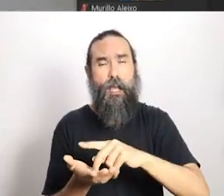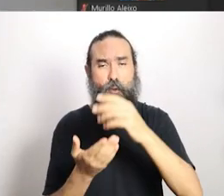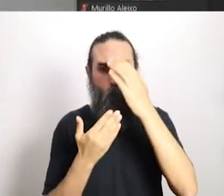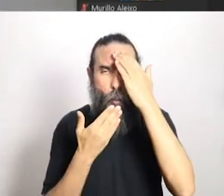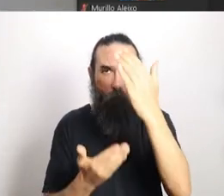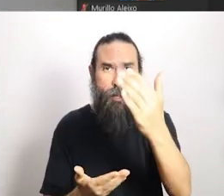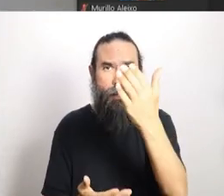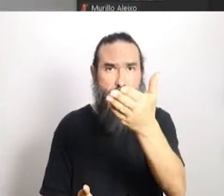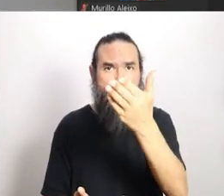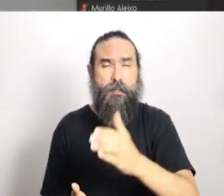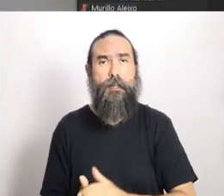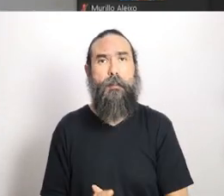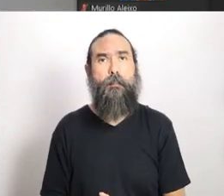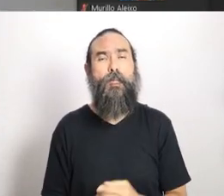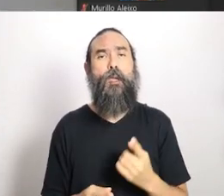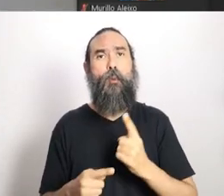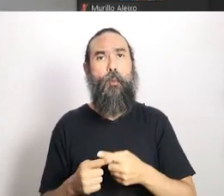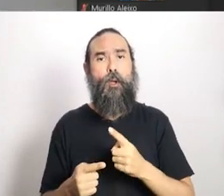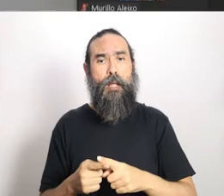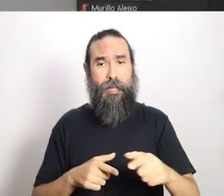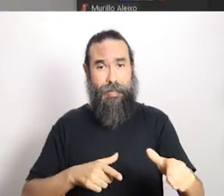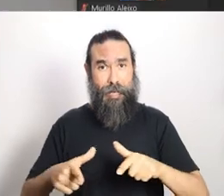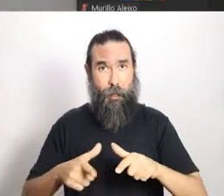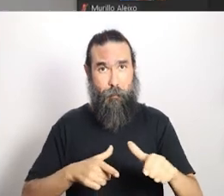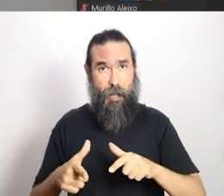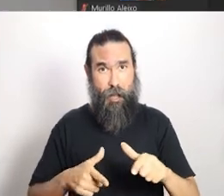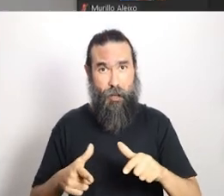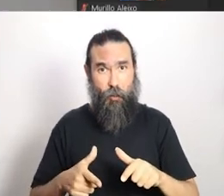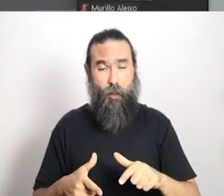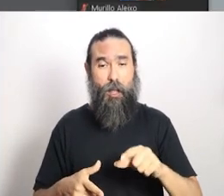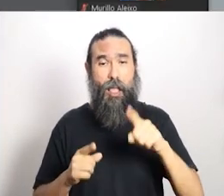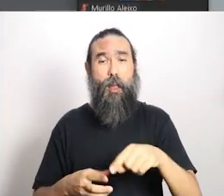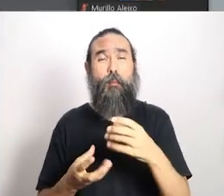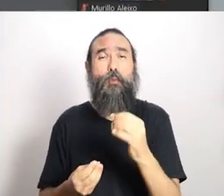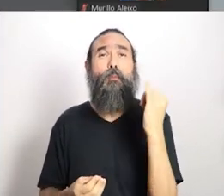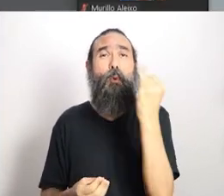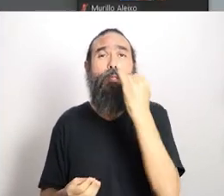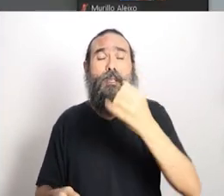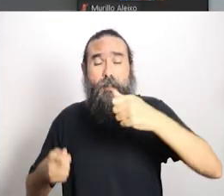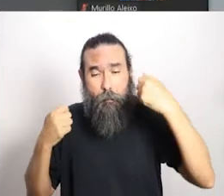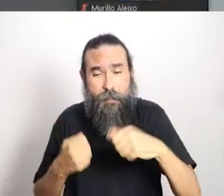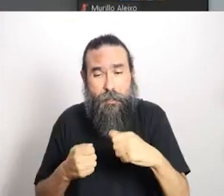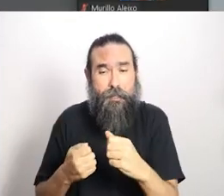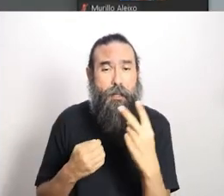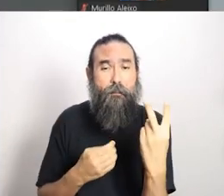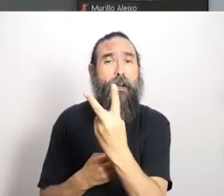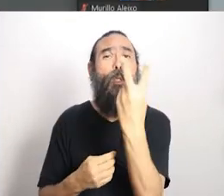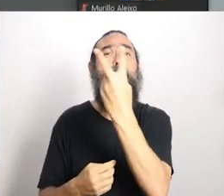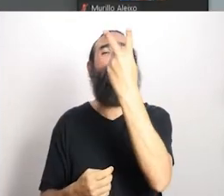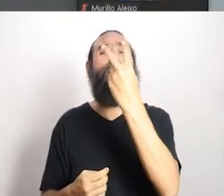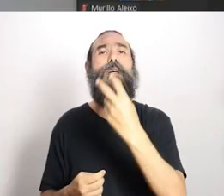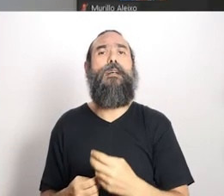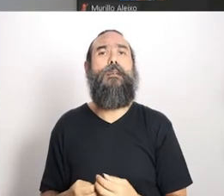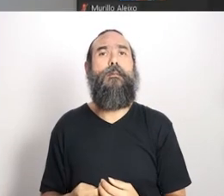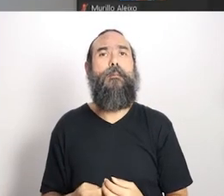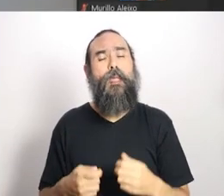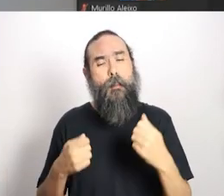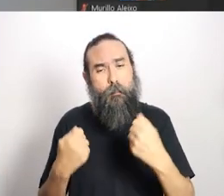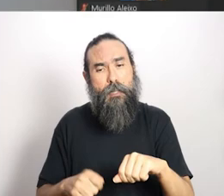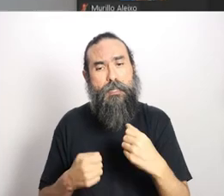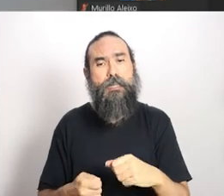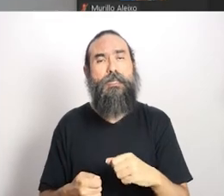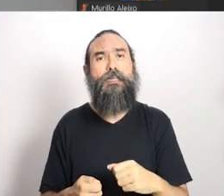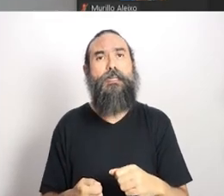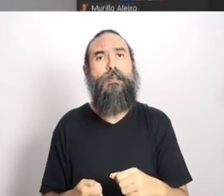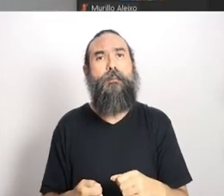representa no campo da produção. Porque esse Obrigado. Trabalho, ele tem que ser reconhecido. Esse trabalho de chegar perto